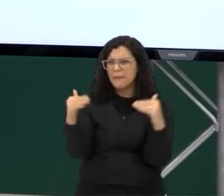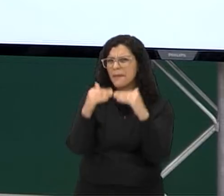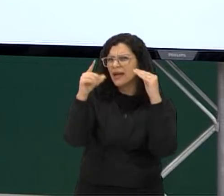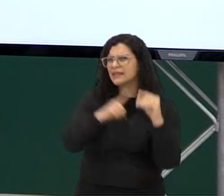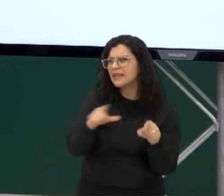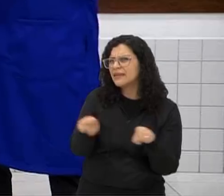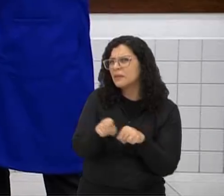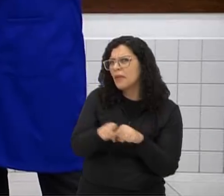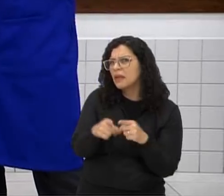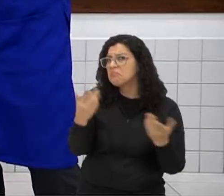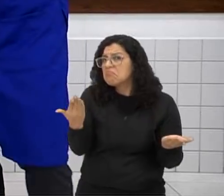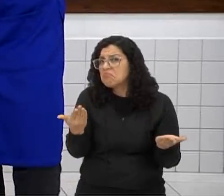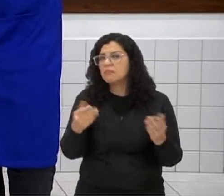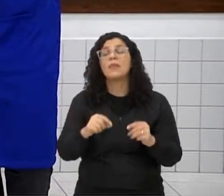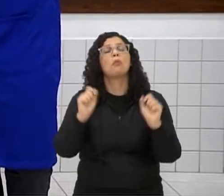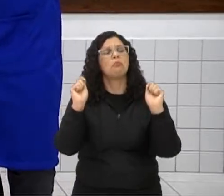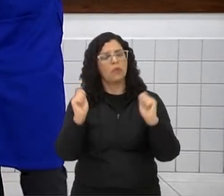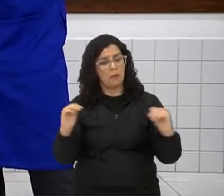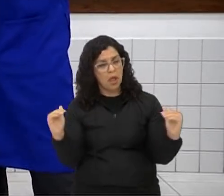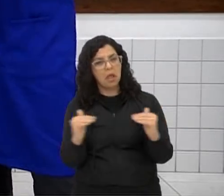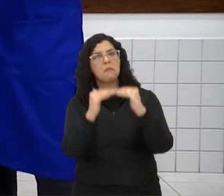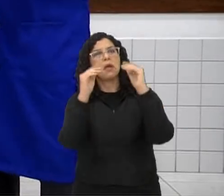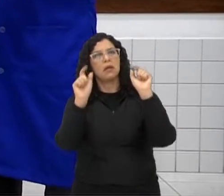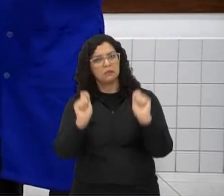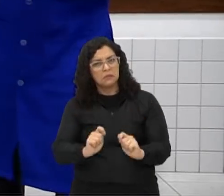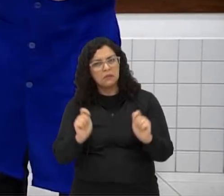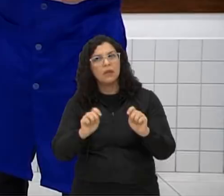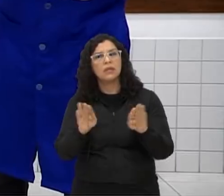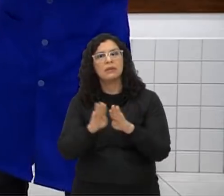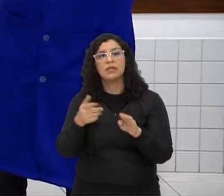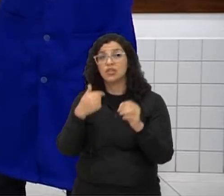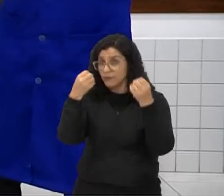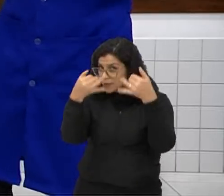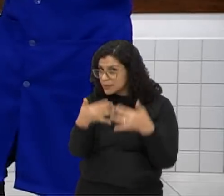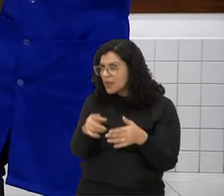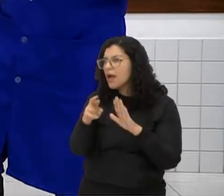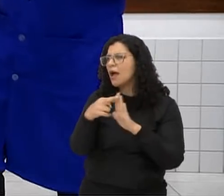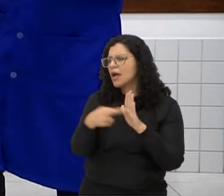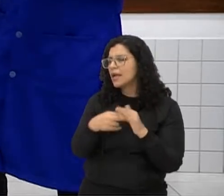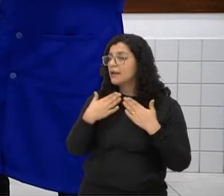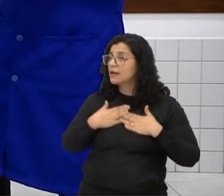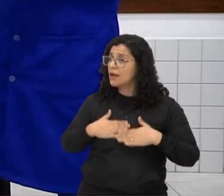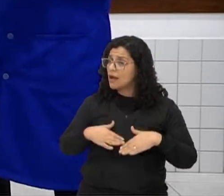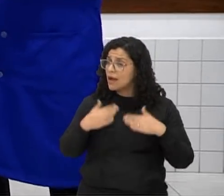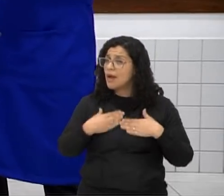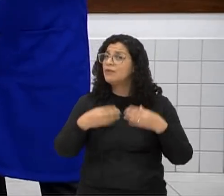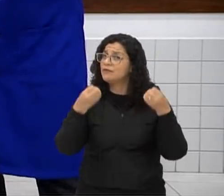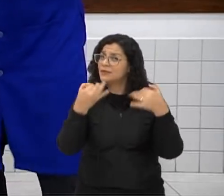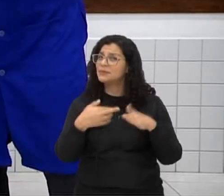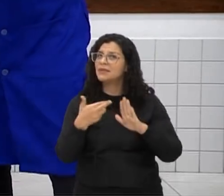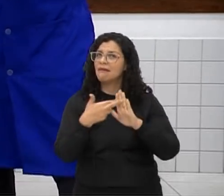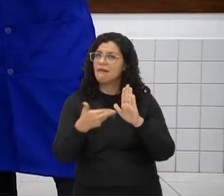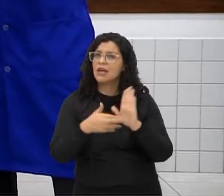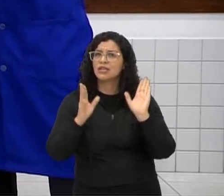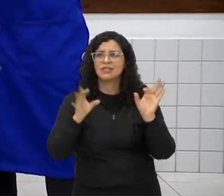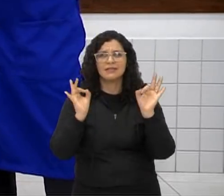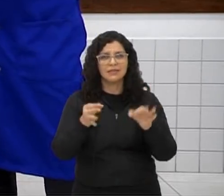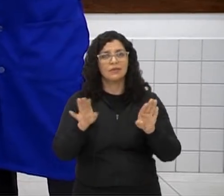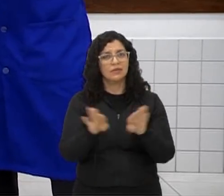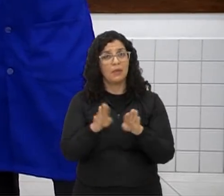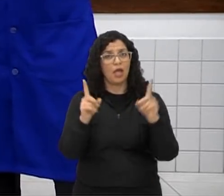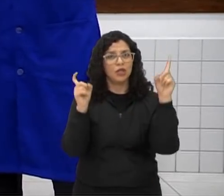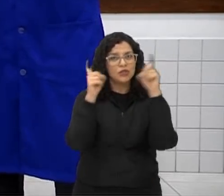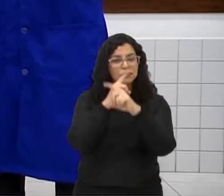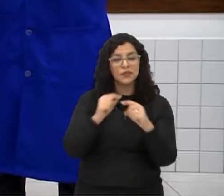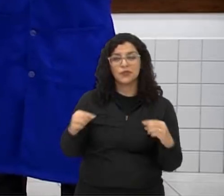jogo ou não? Pode haver empate, né? Já vamos chegar no jogo. Tenha um pouquinho de calma, a gente já vai explicar isso bem certinho. É